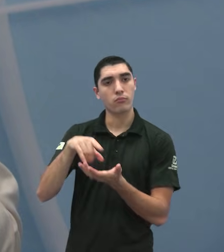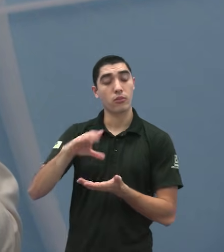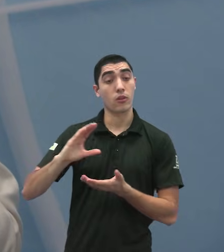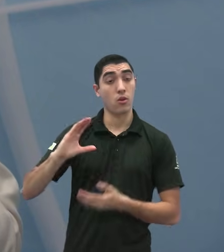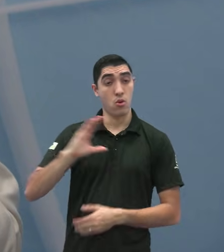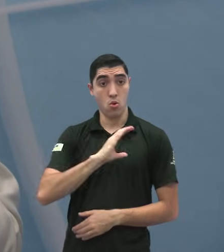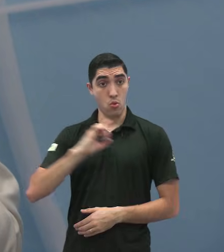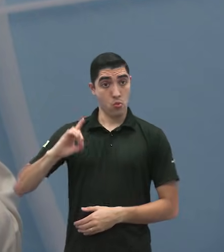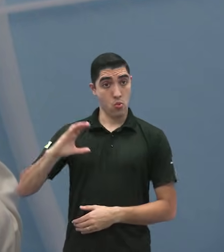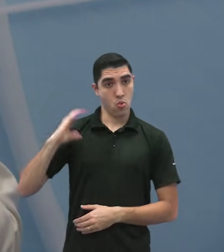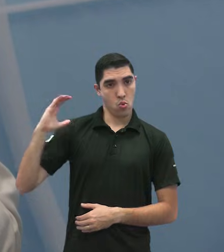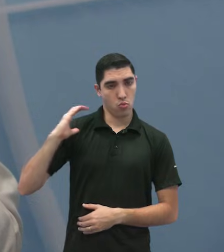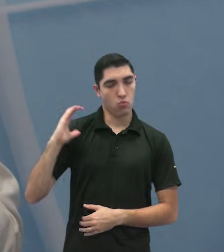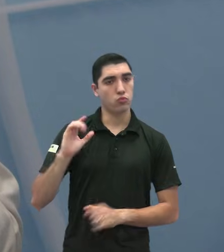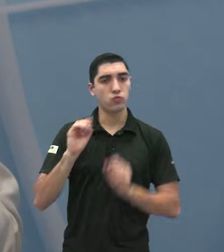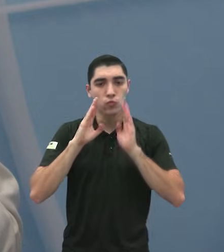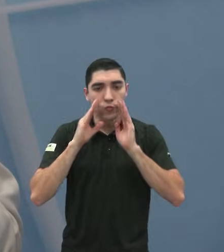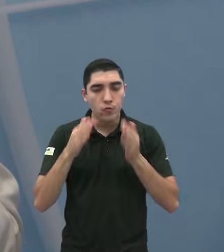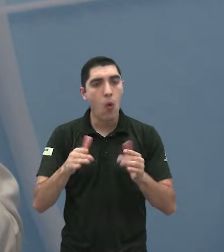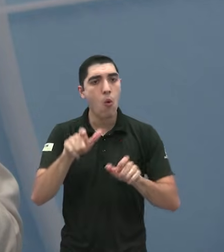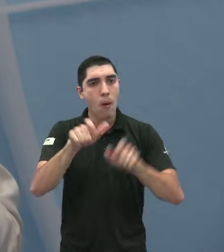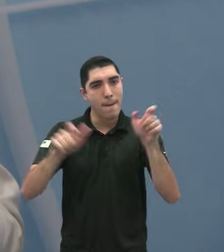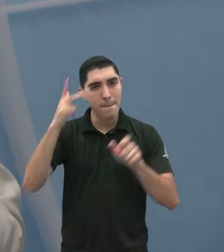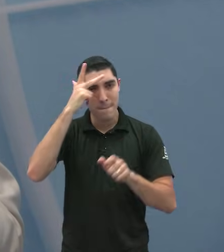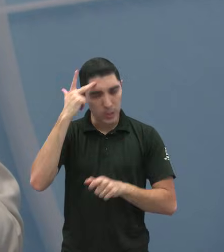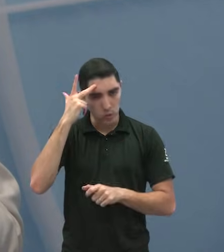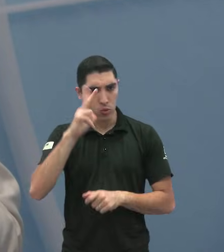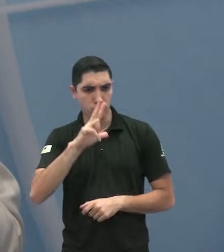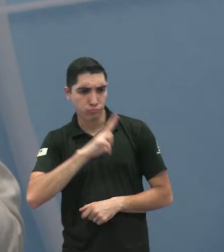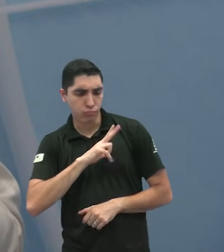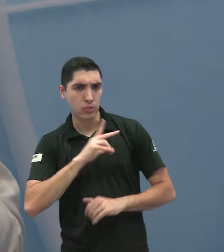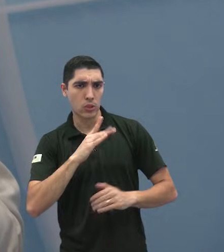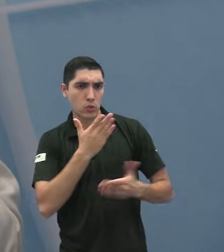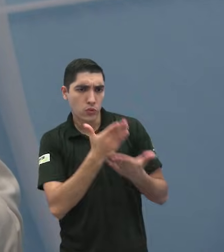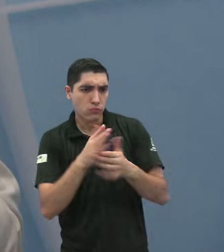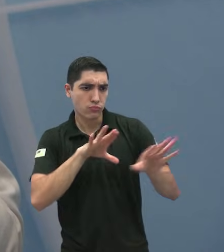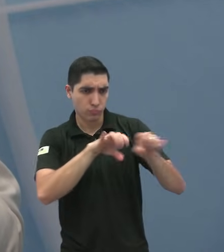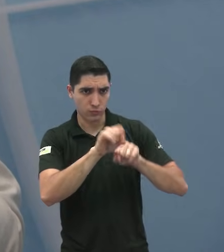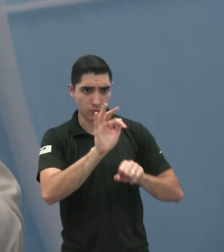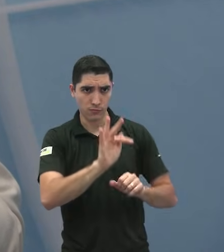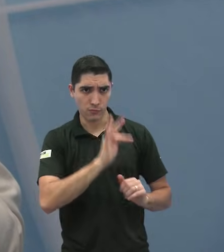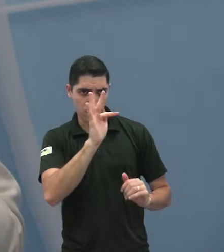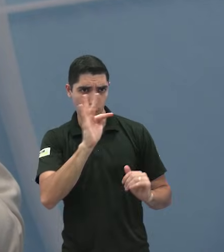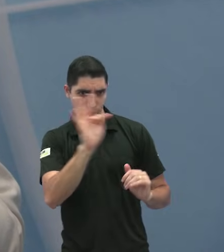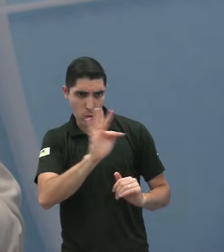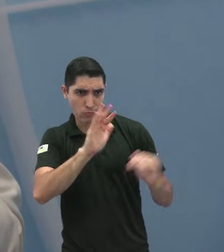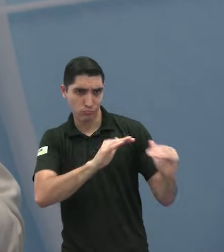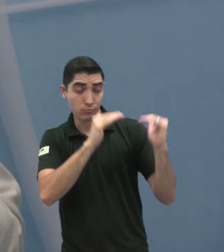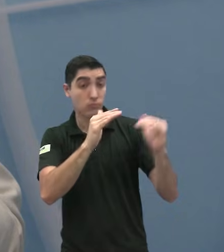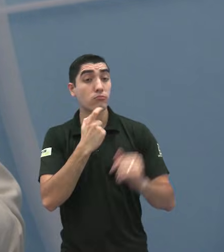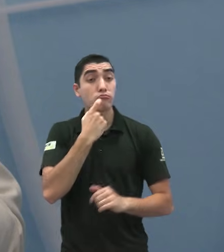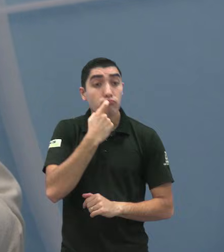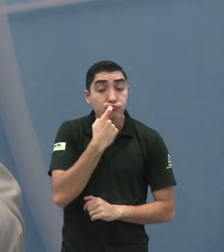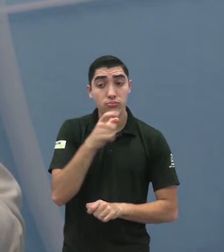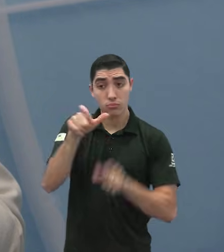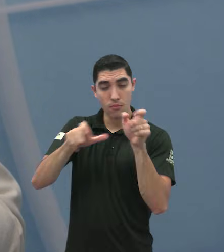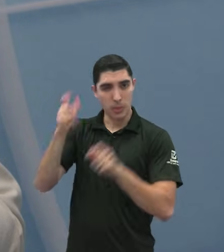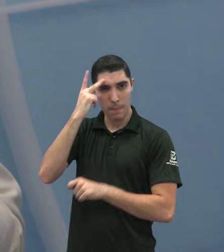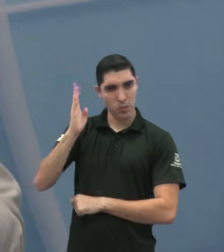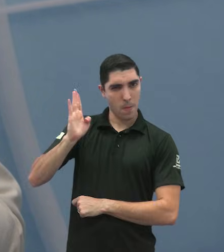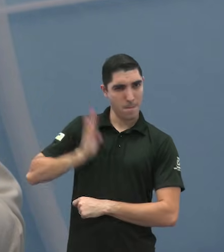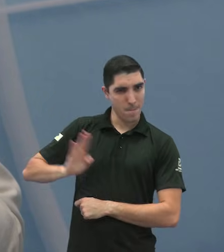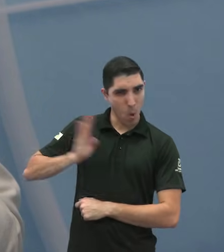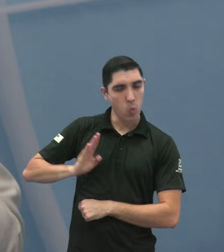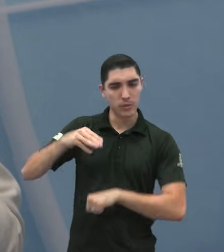a coordenação de aperfeiçoamento de pessoal em nível superior, apenas 28% dos bolsistas